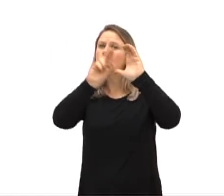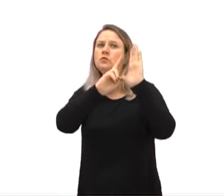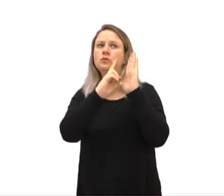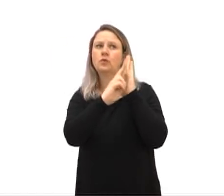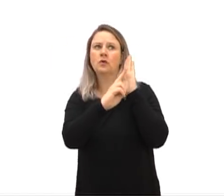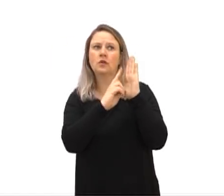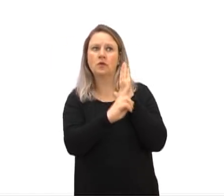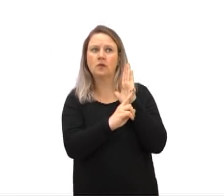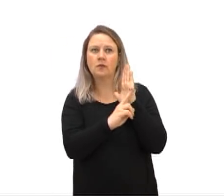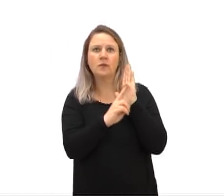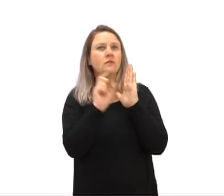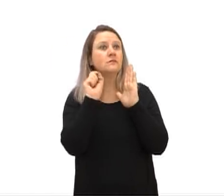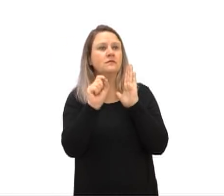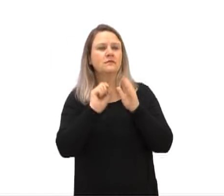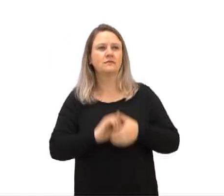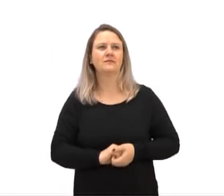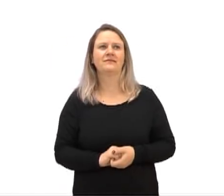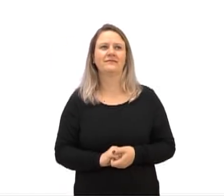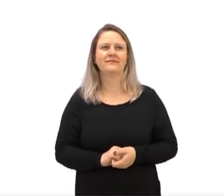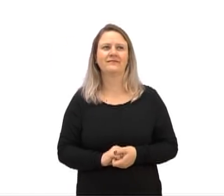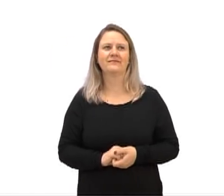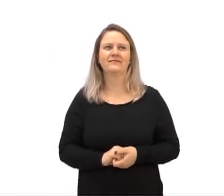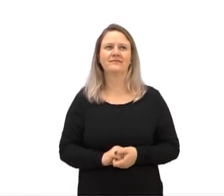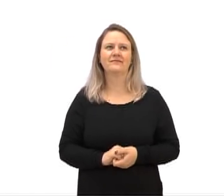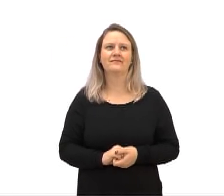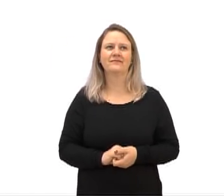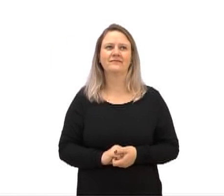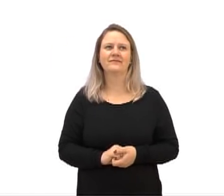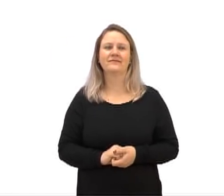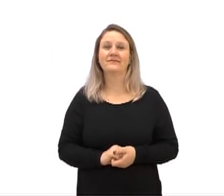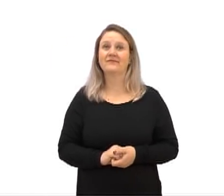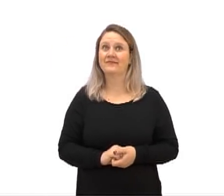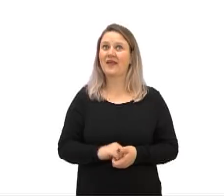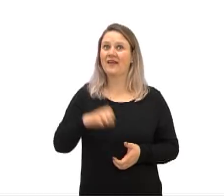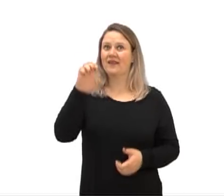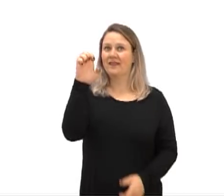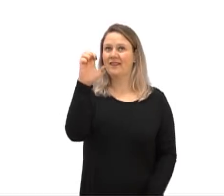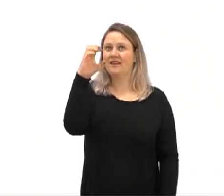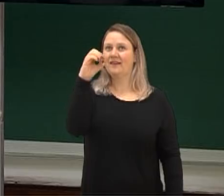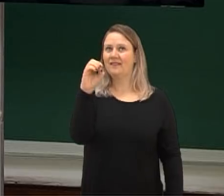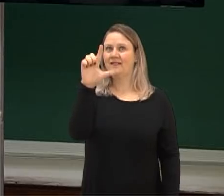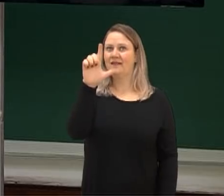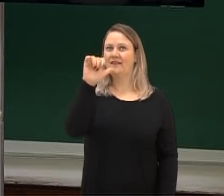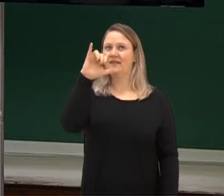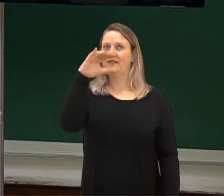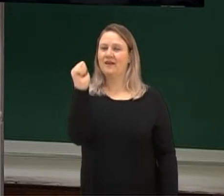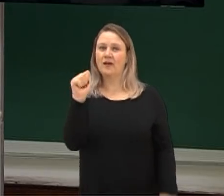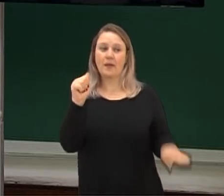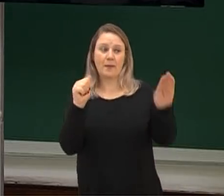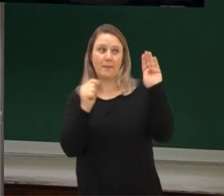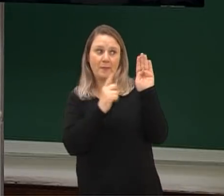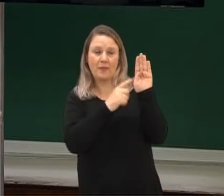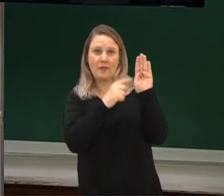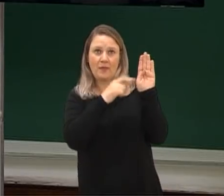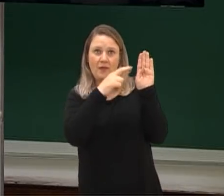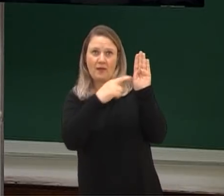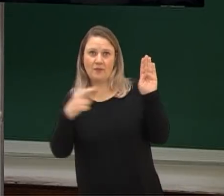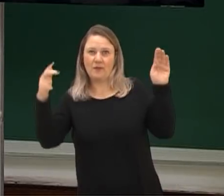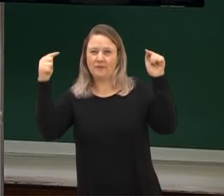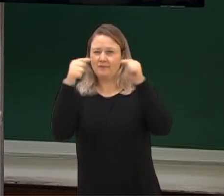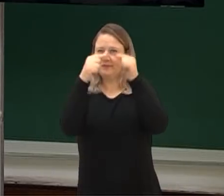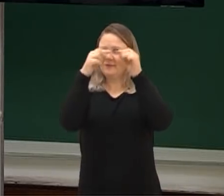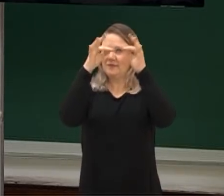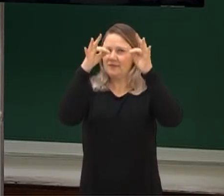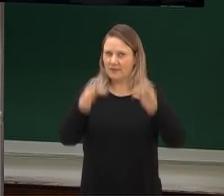vamos ver aqui, cadê? Erosão eólica, letra B, ok? Erosão eólica foi